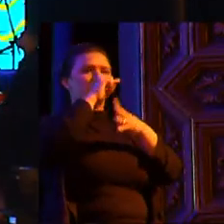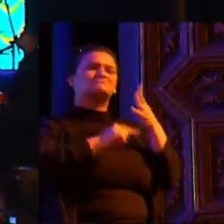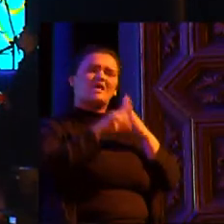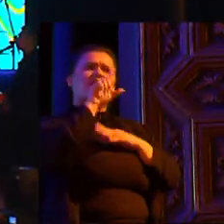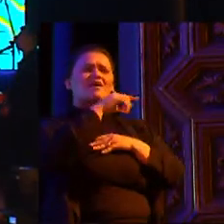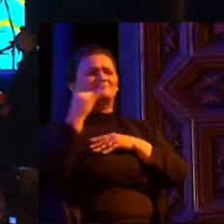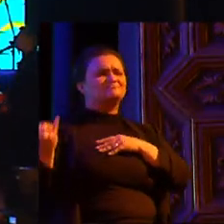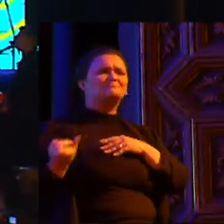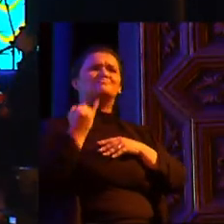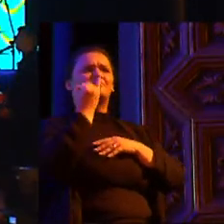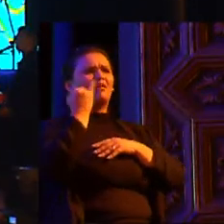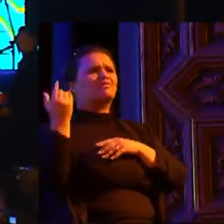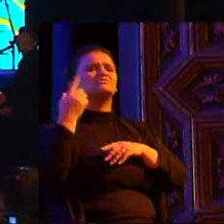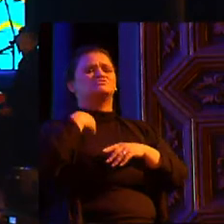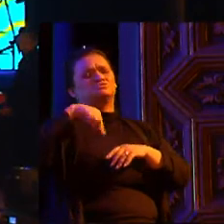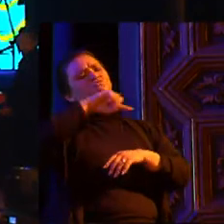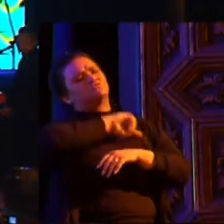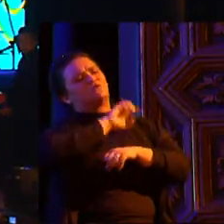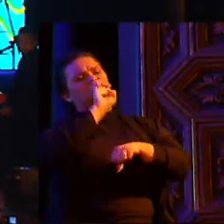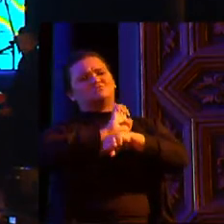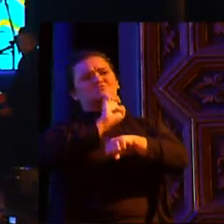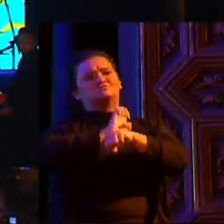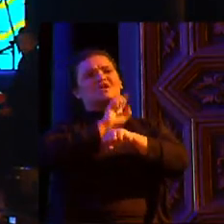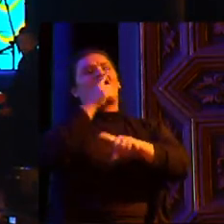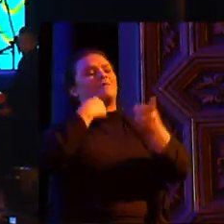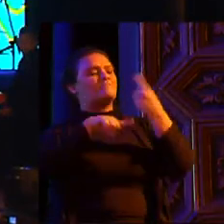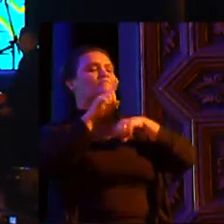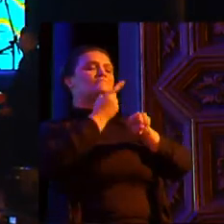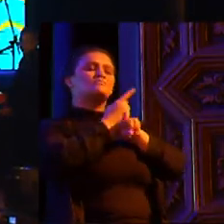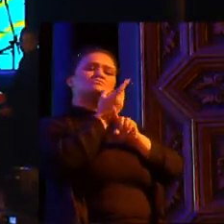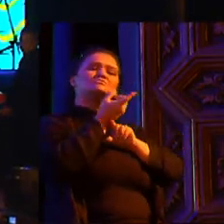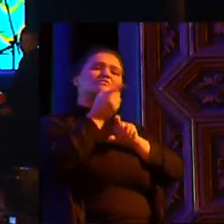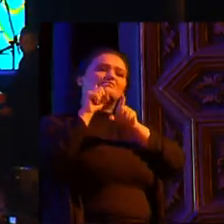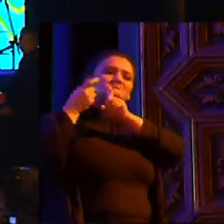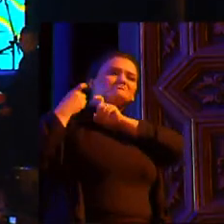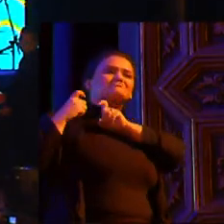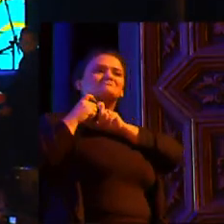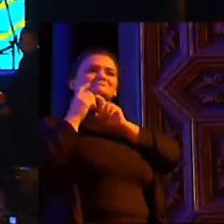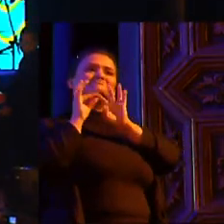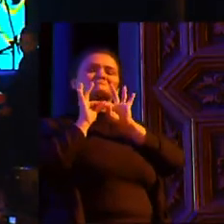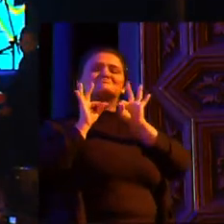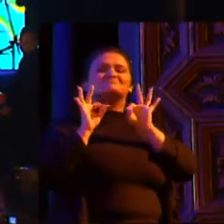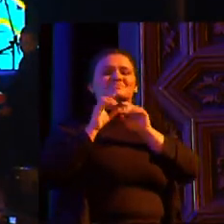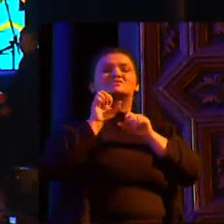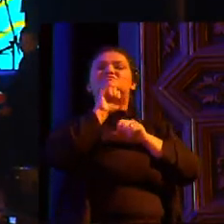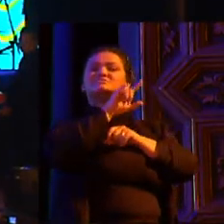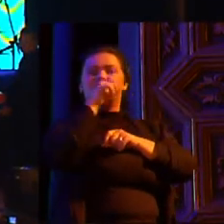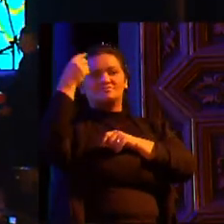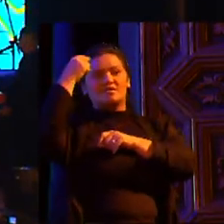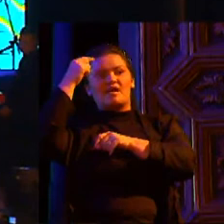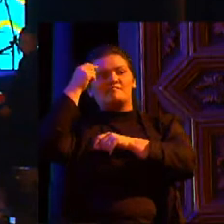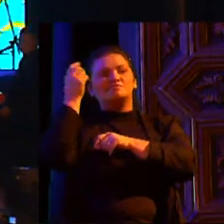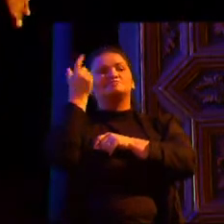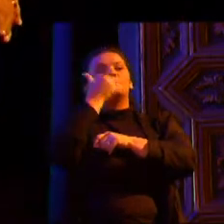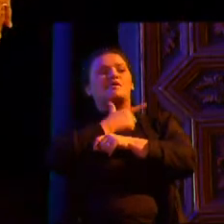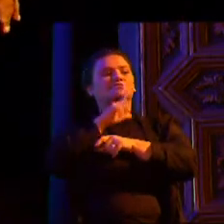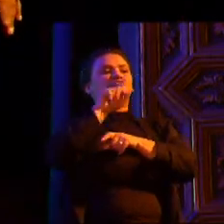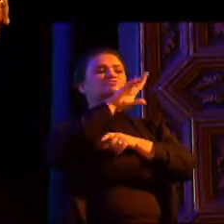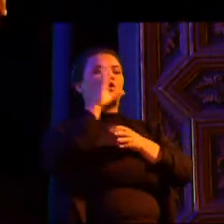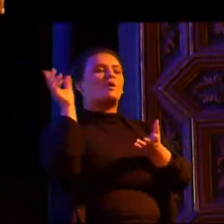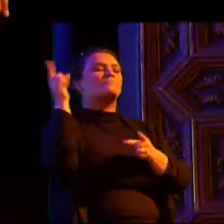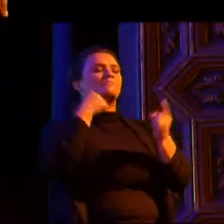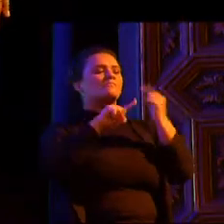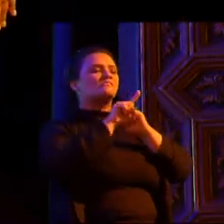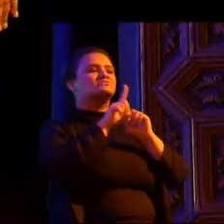importante aqui para o nosso estado, que é a categoria de música erudita. E para quem acha que a Amazônia é somente música regional,